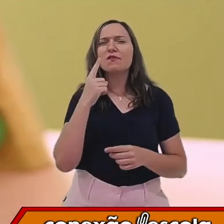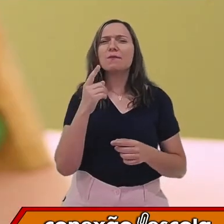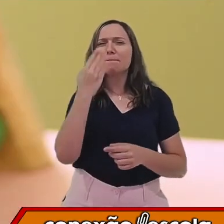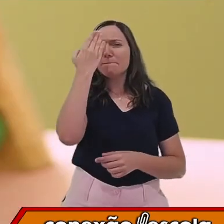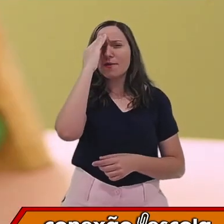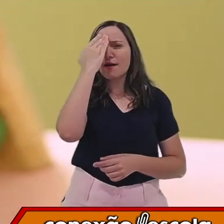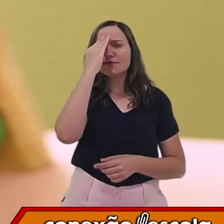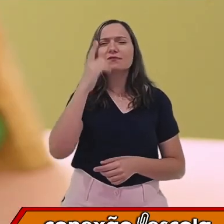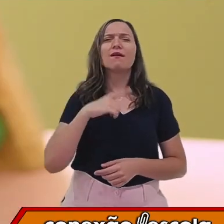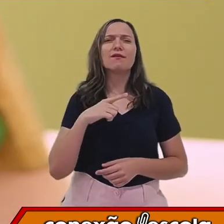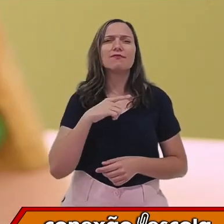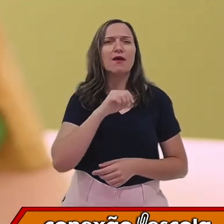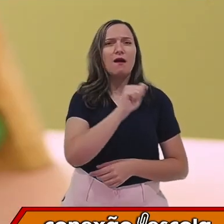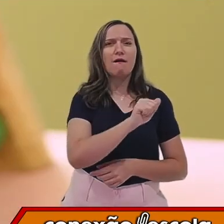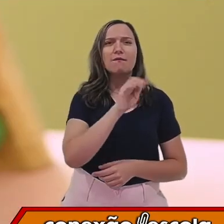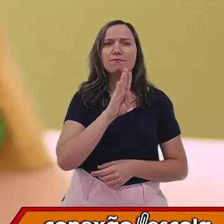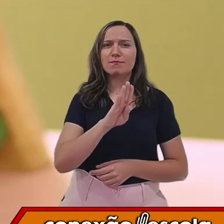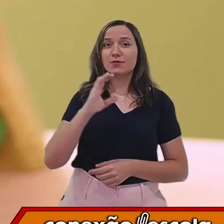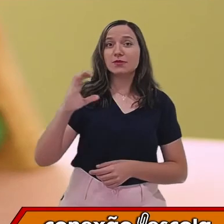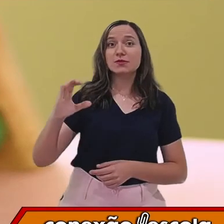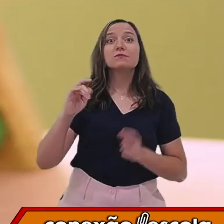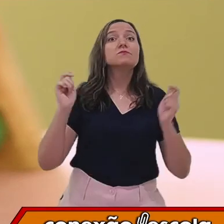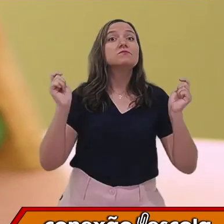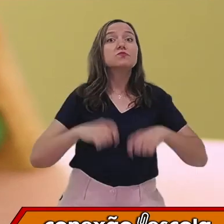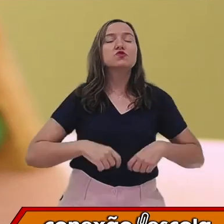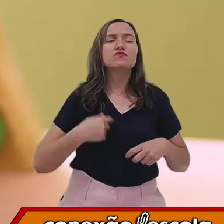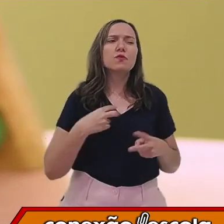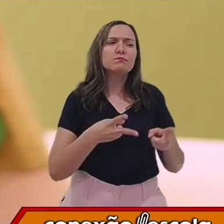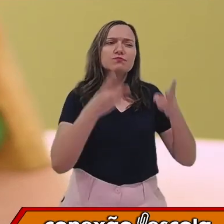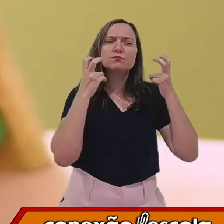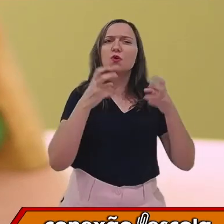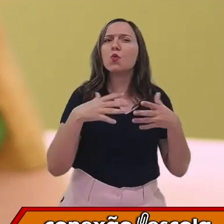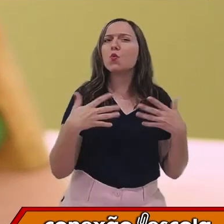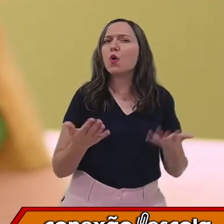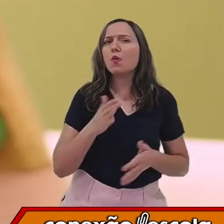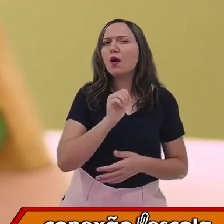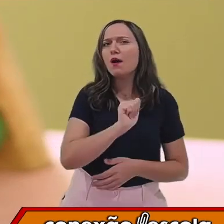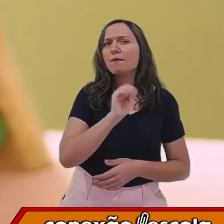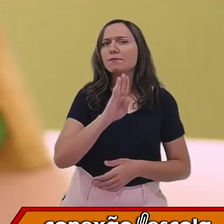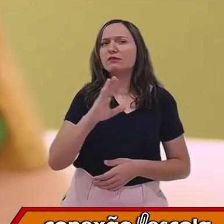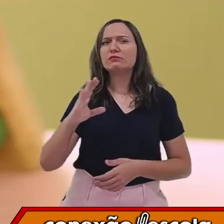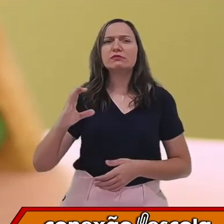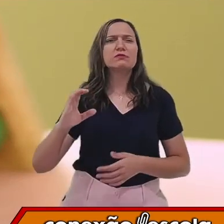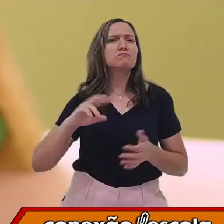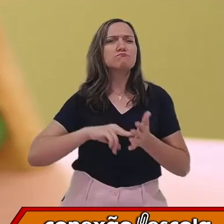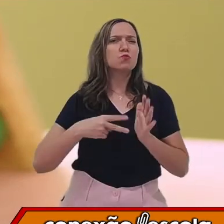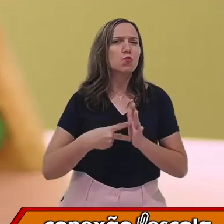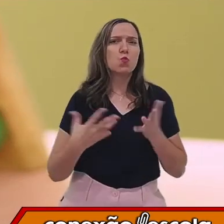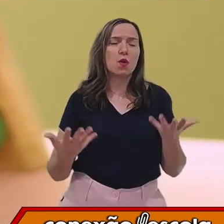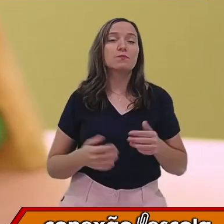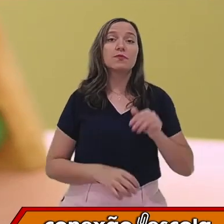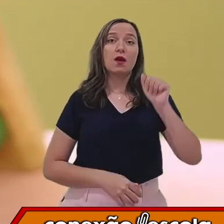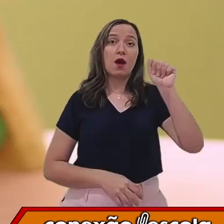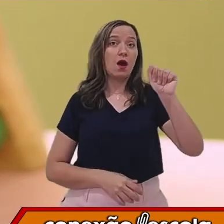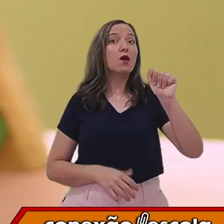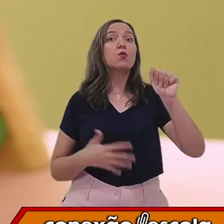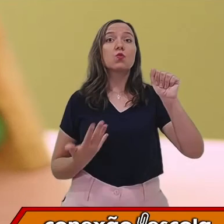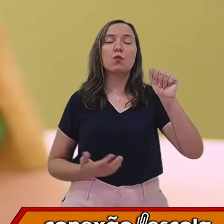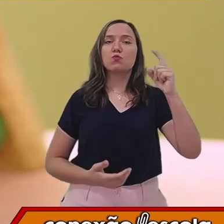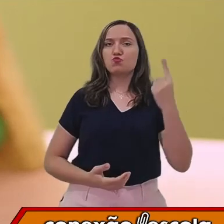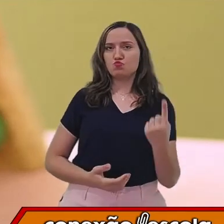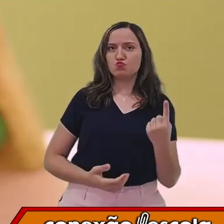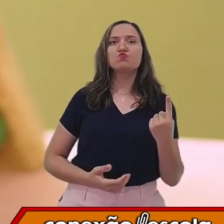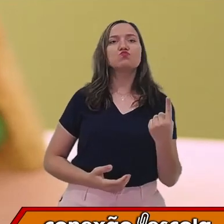coeficientes A B e C nós vamos extrair quem são esses coeficientes dessa equação a o que